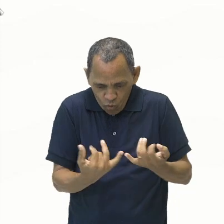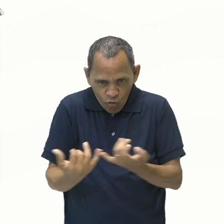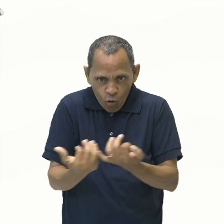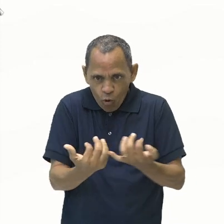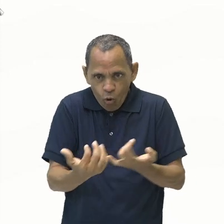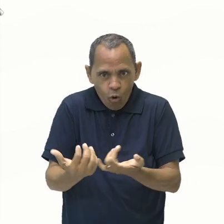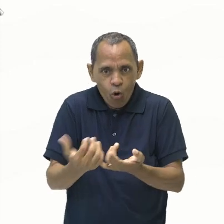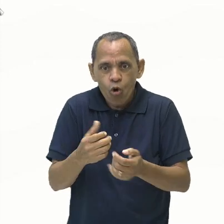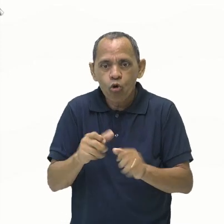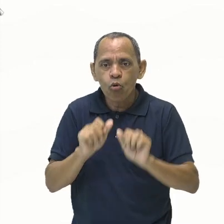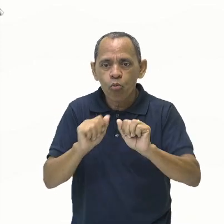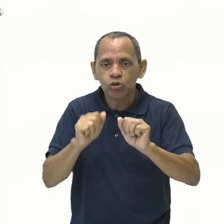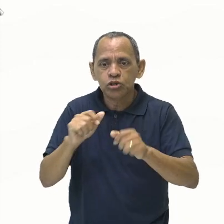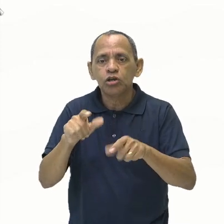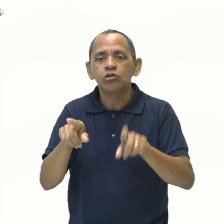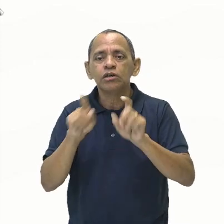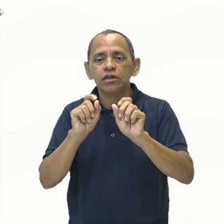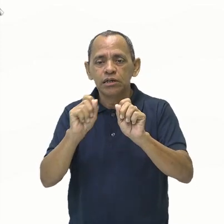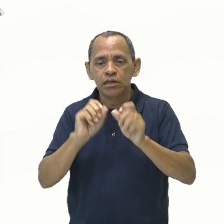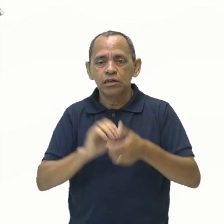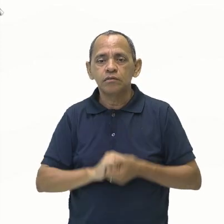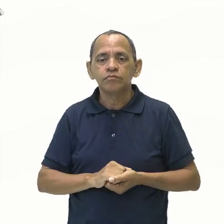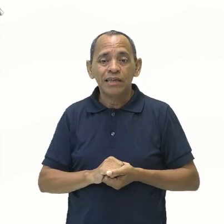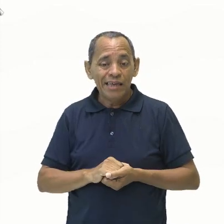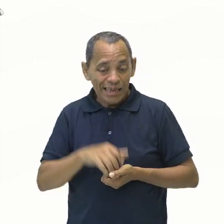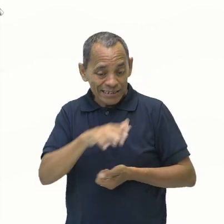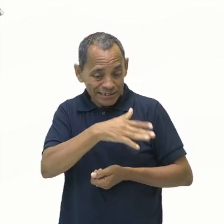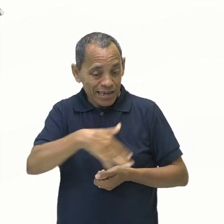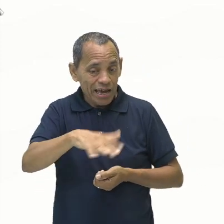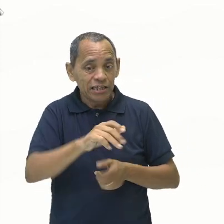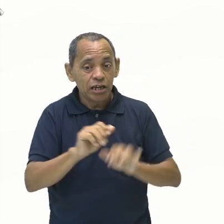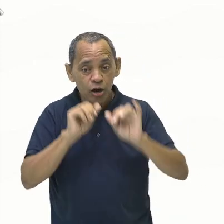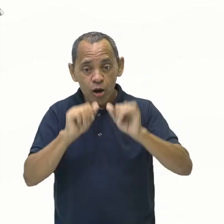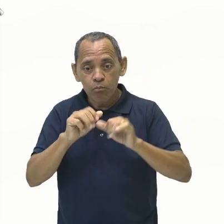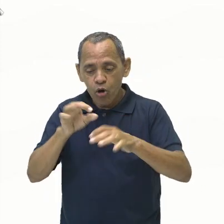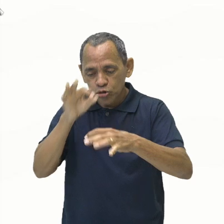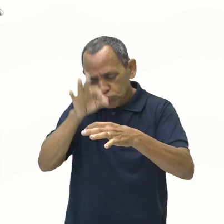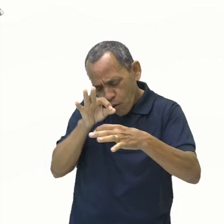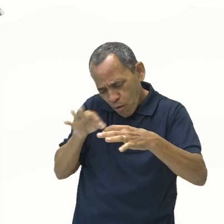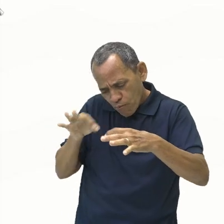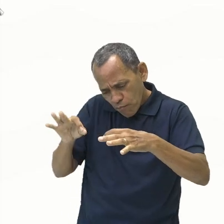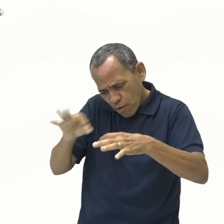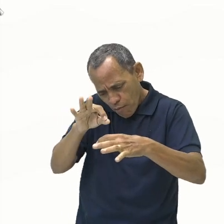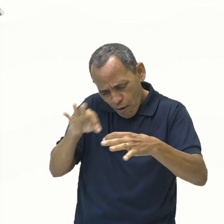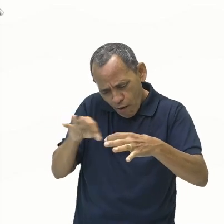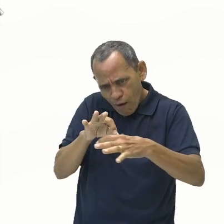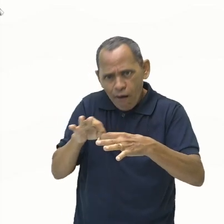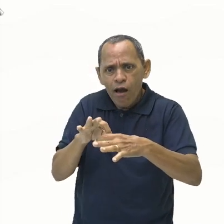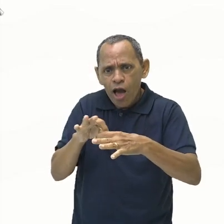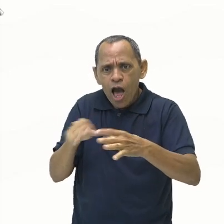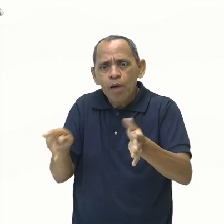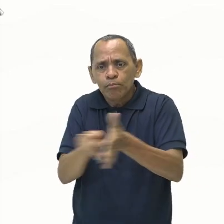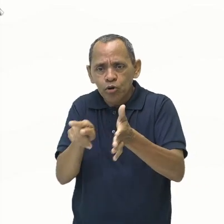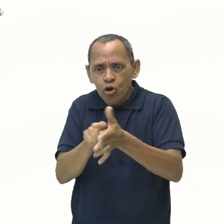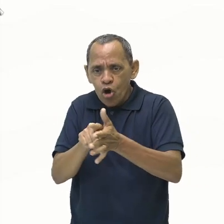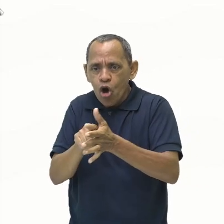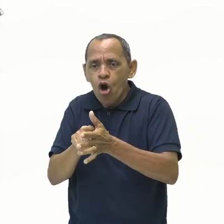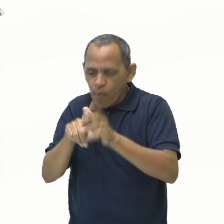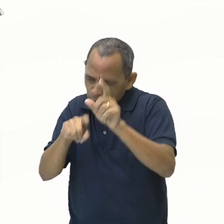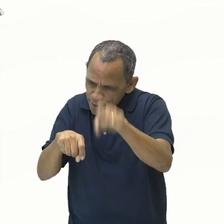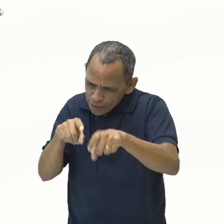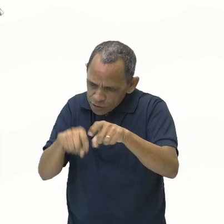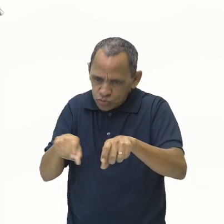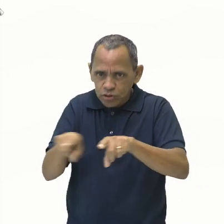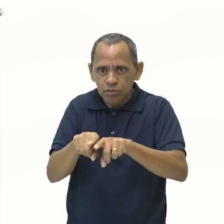haver uma área propícia para a plantação, para a agricultura. Nesse contexto,